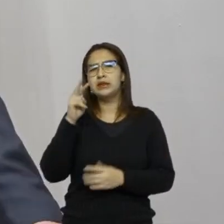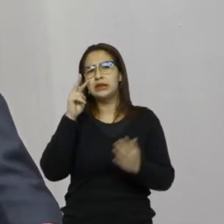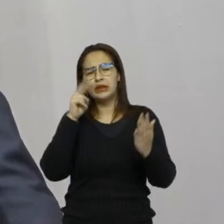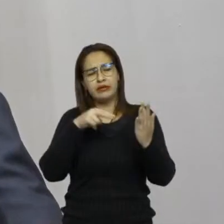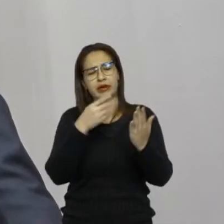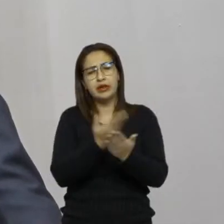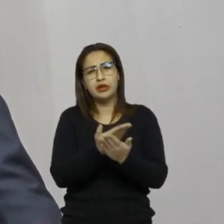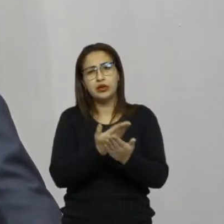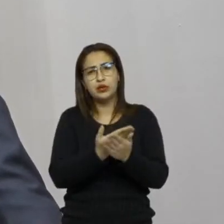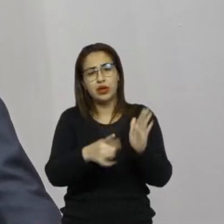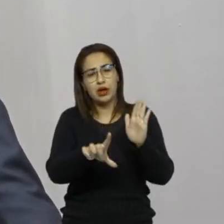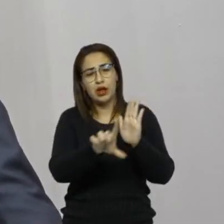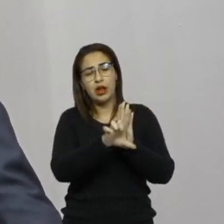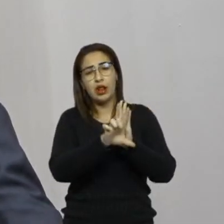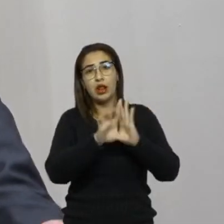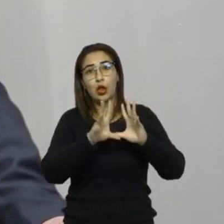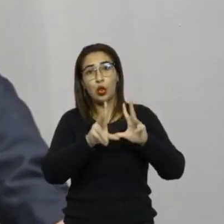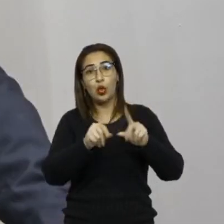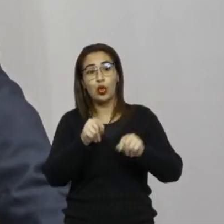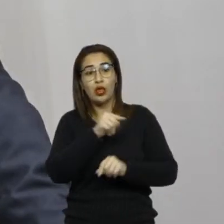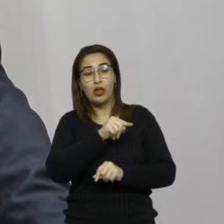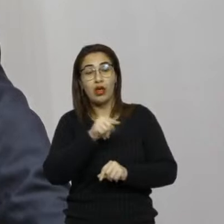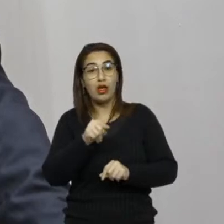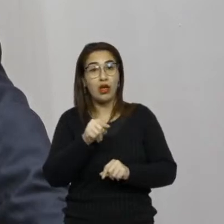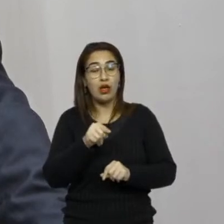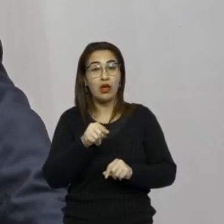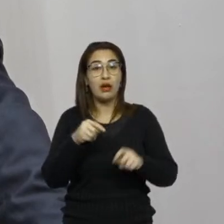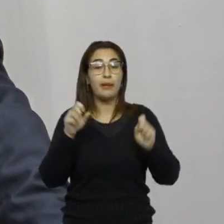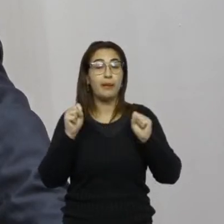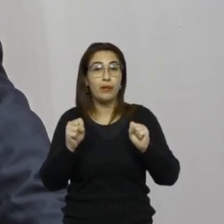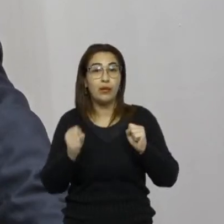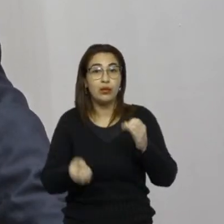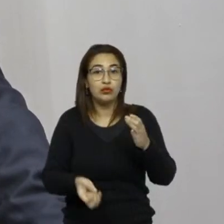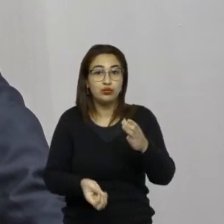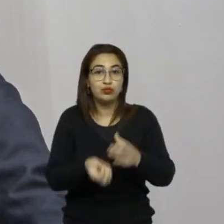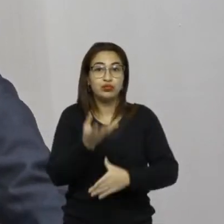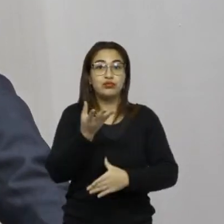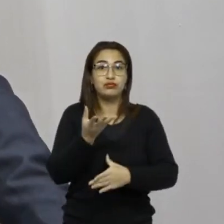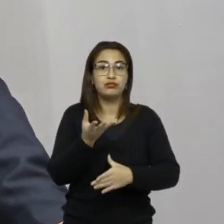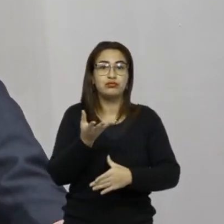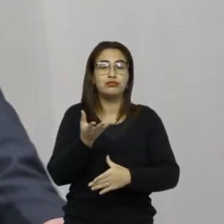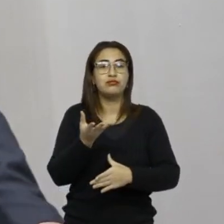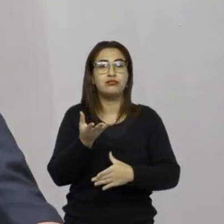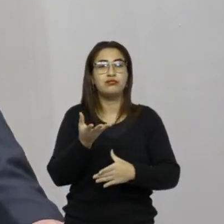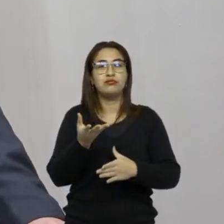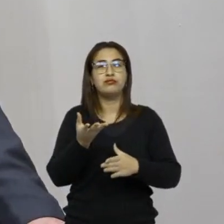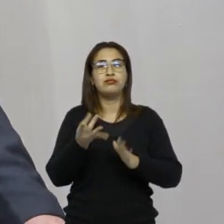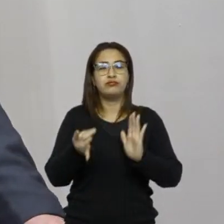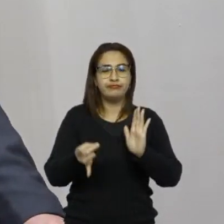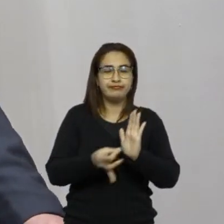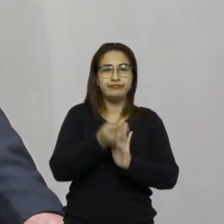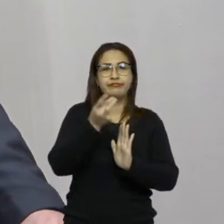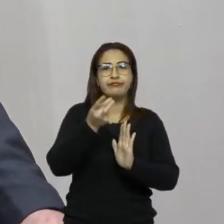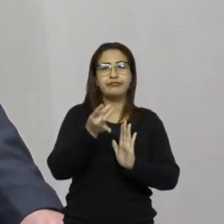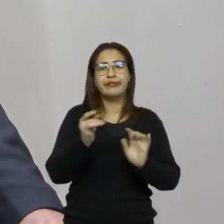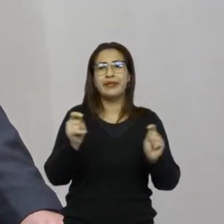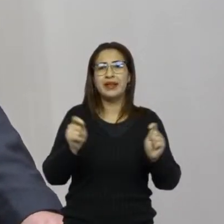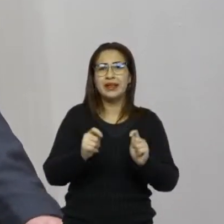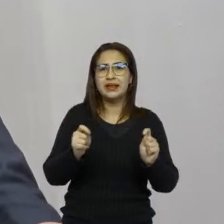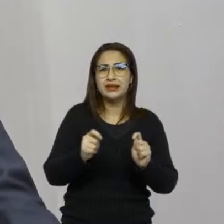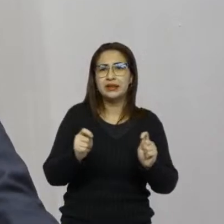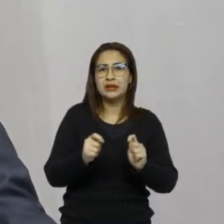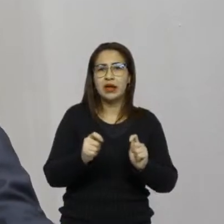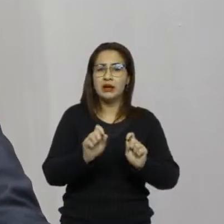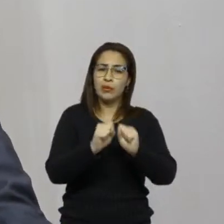toda para que se criem marcos que vão ao encontro e na